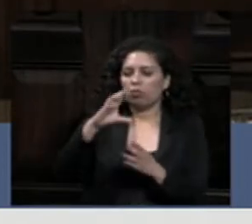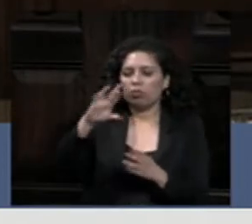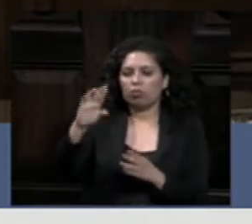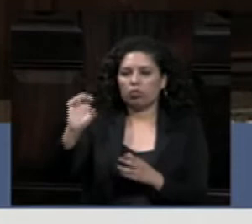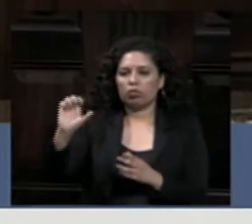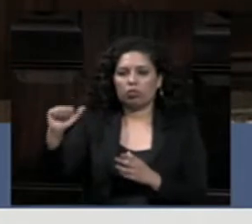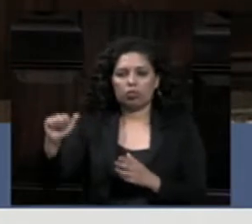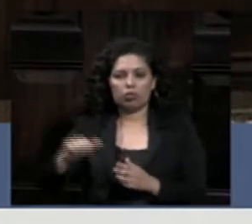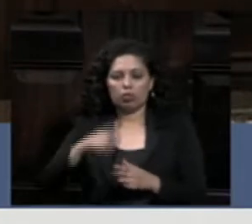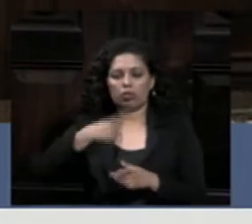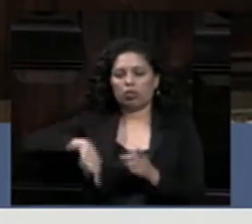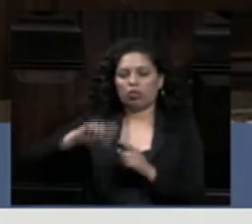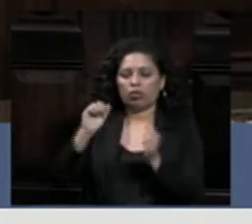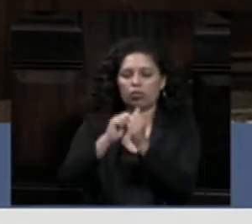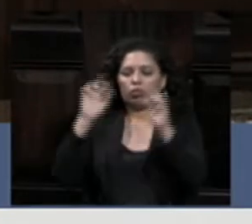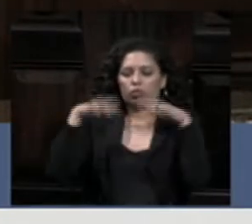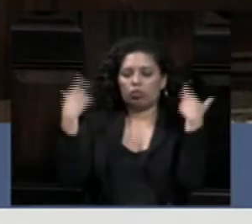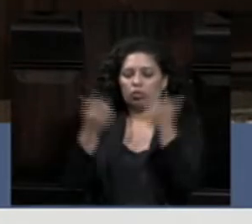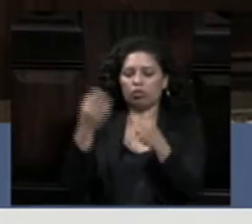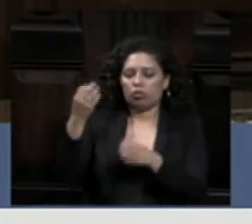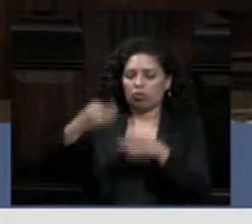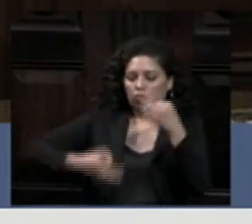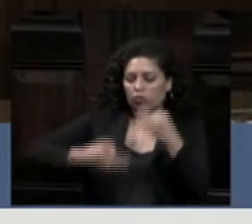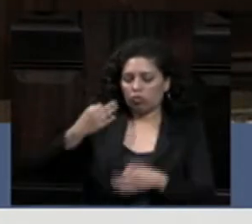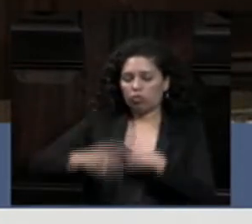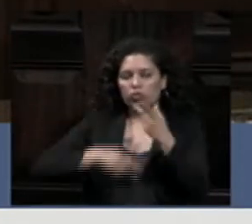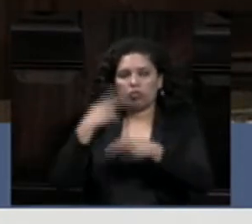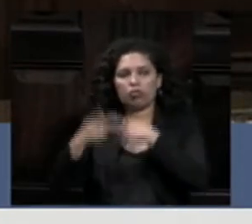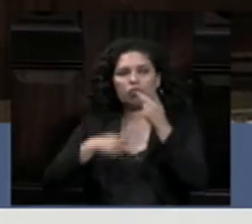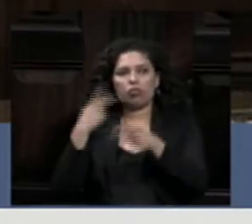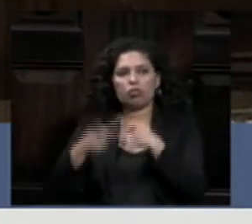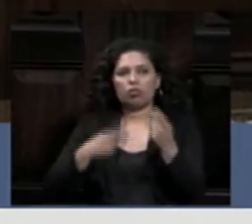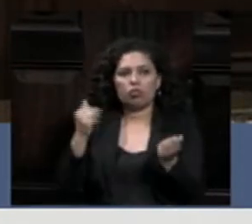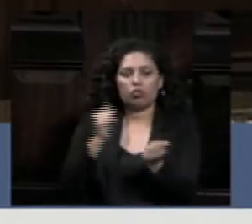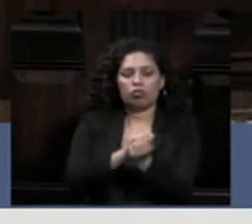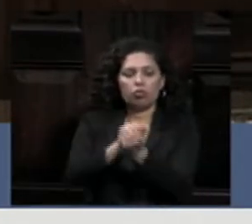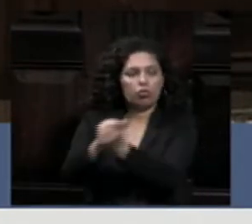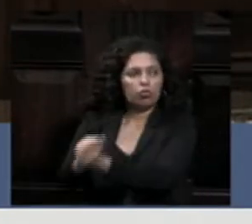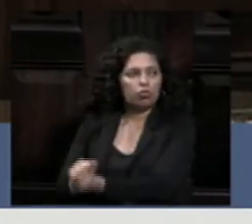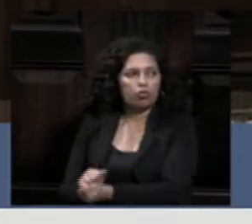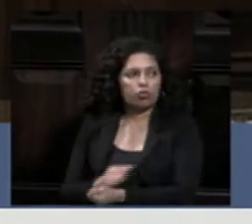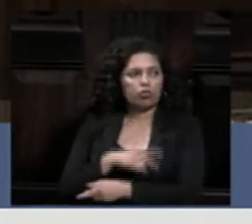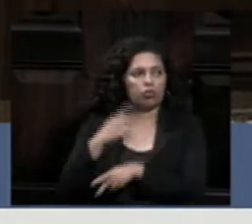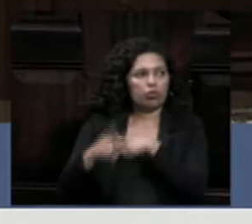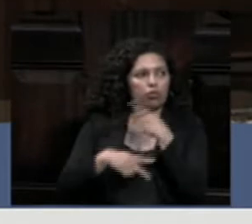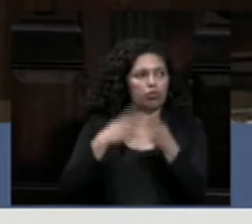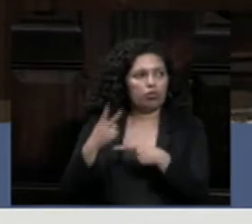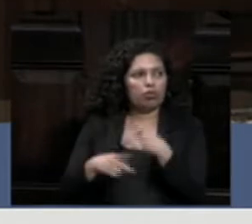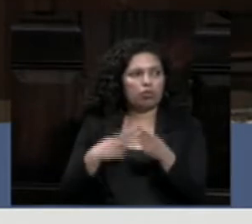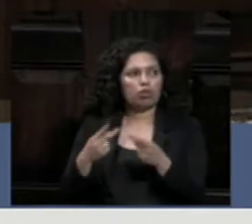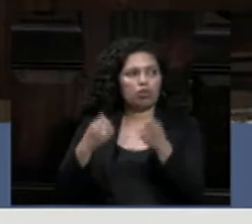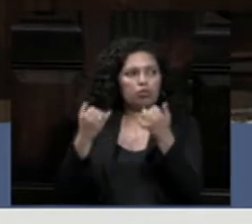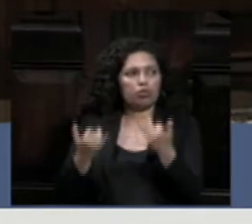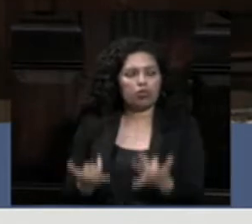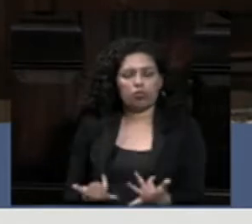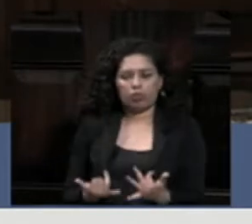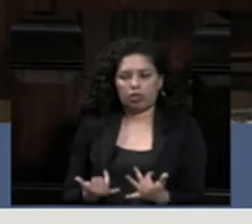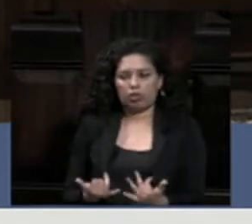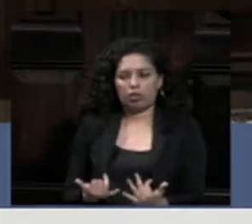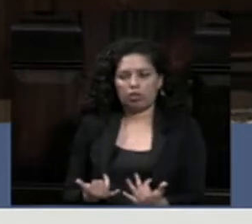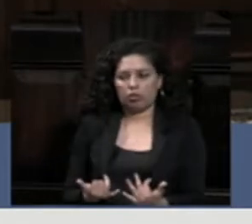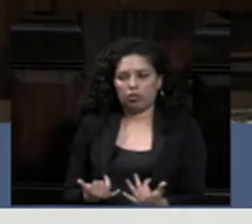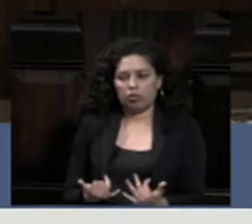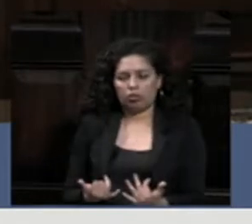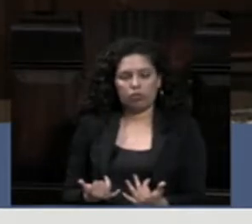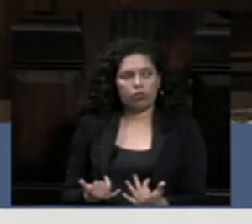participou de todos os movimentos. Fiz campanhas para ele, para a presidência do CREA, ele participou também de algumas campanhas minhas no